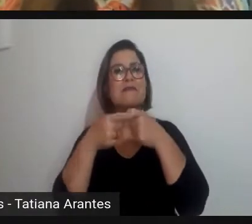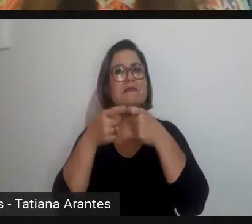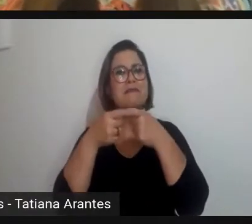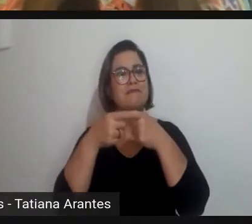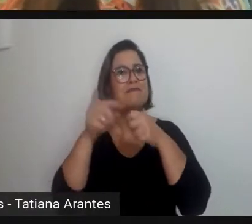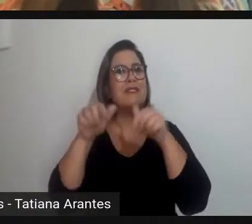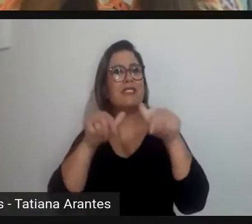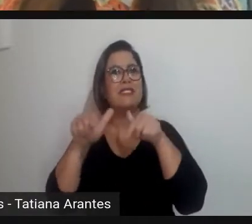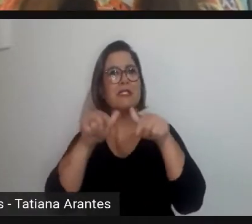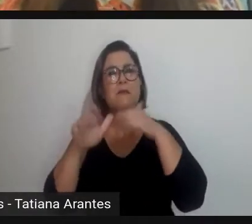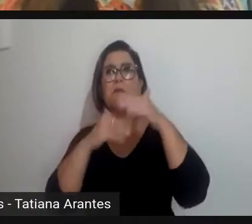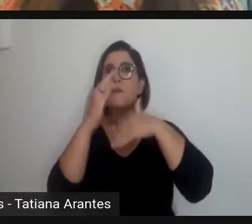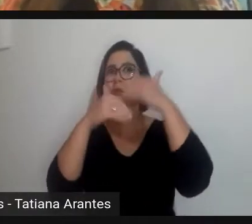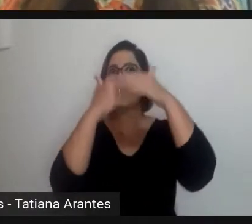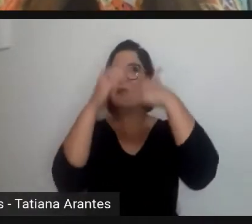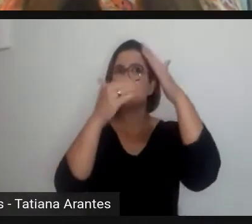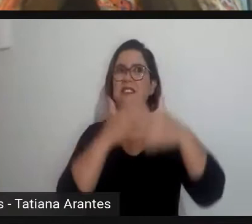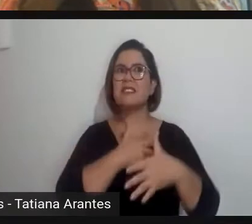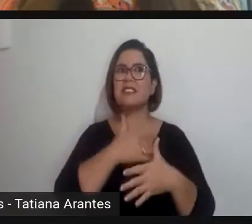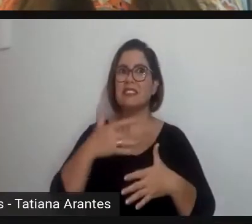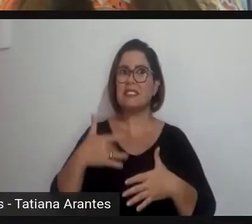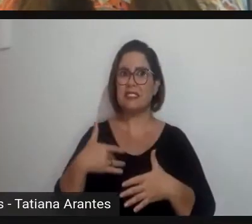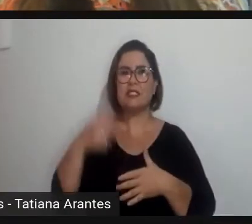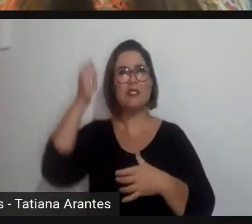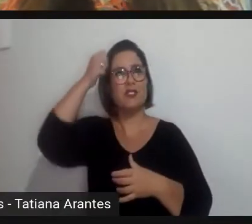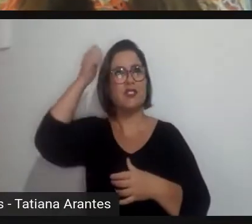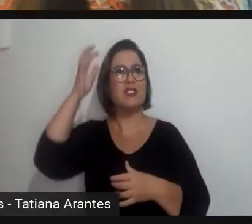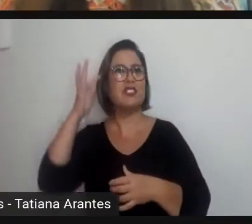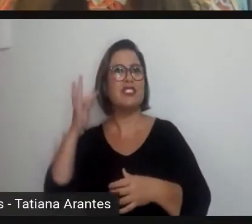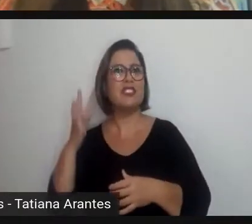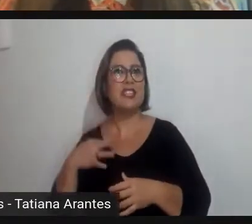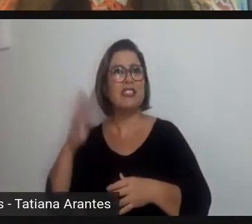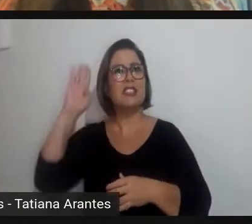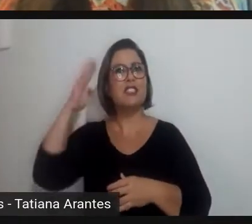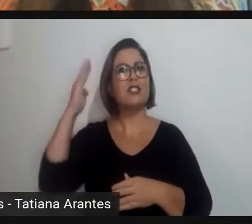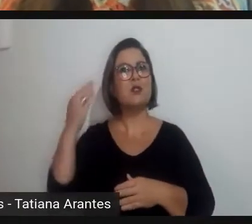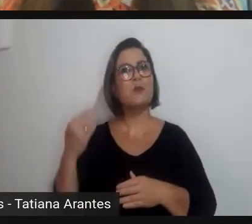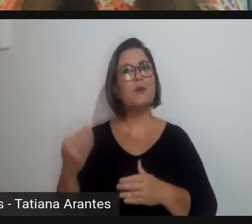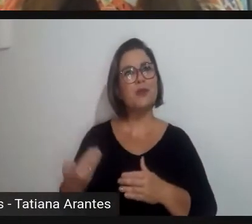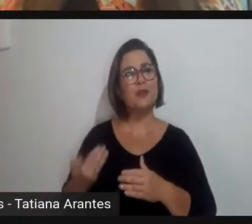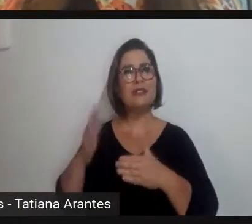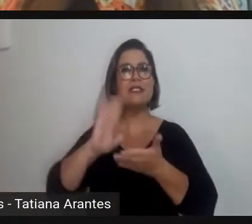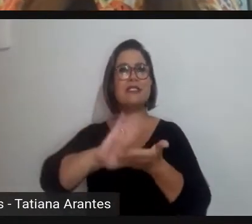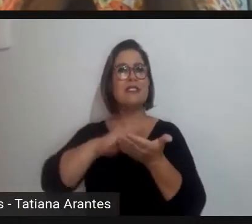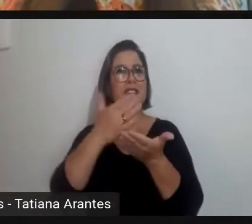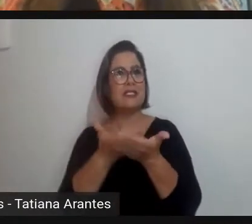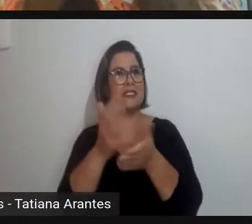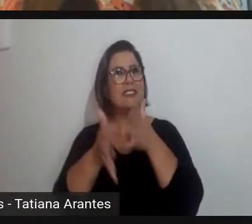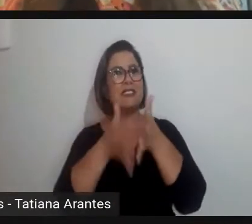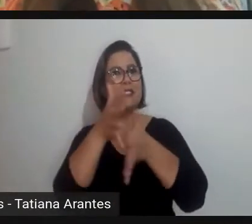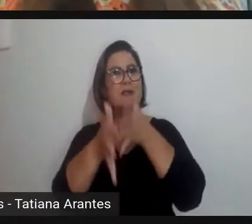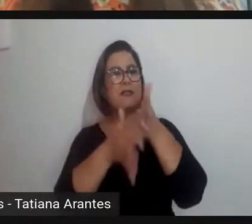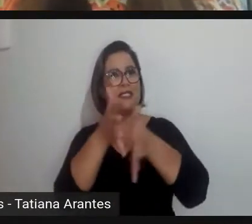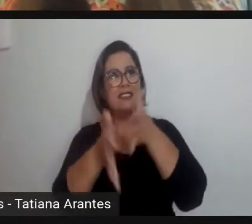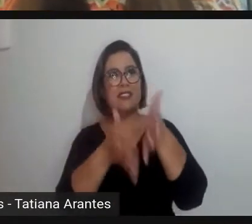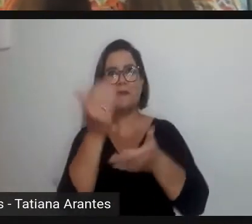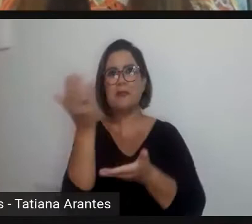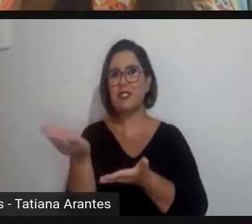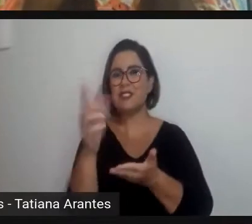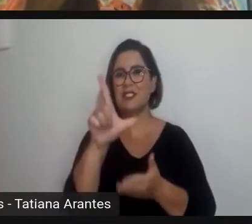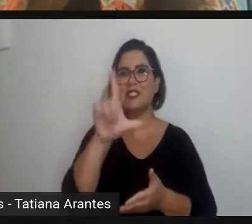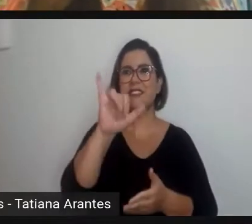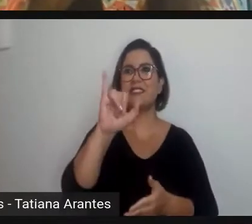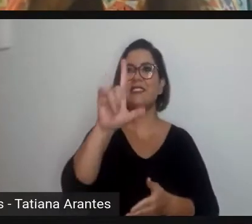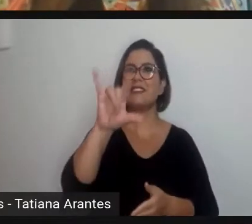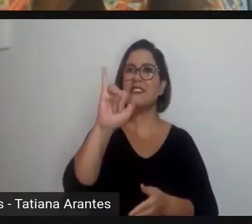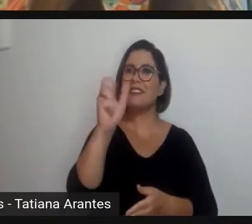saúde. A Tatiana e a Bruna nos auxiliarão como intérprete em Libras. Doutora Lilian, doutor Ricardo,